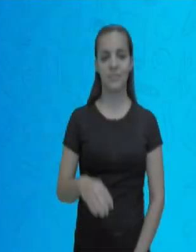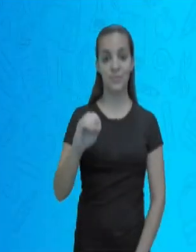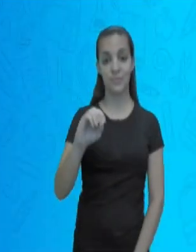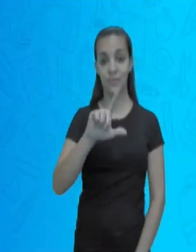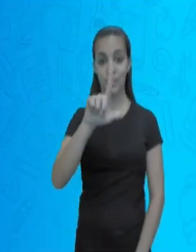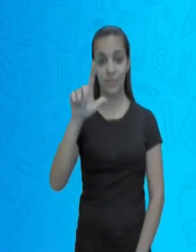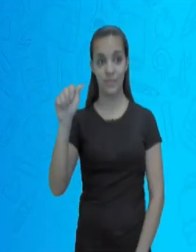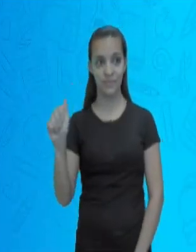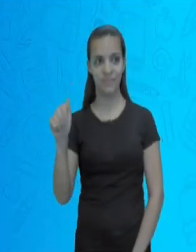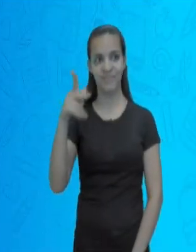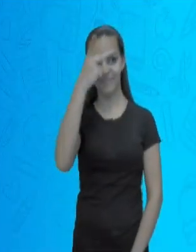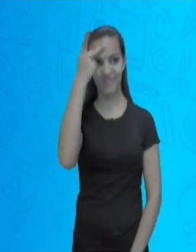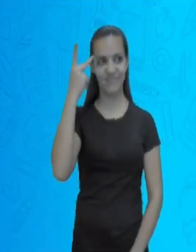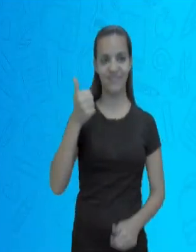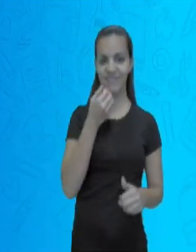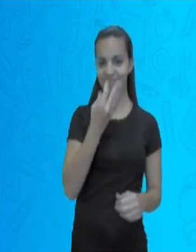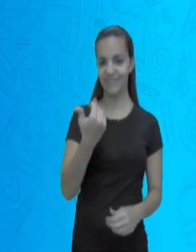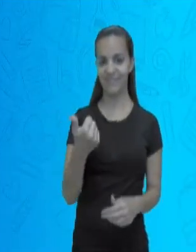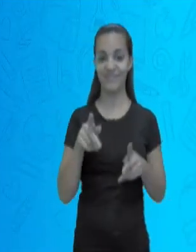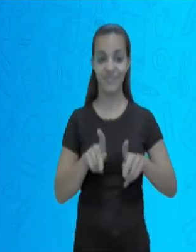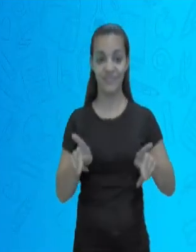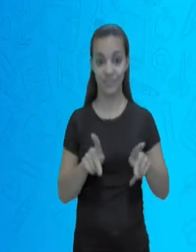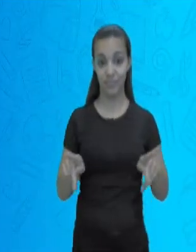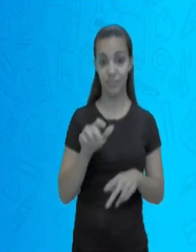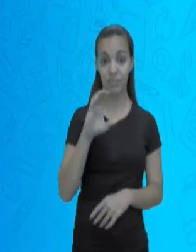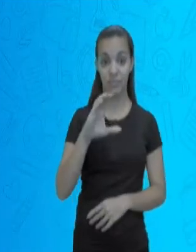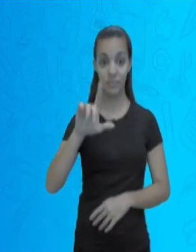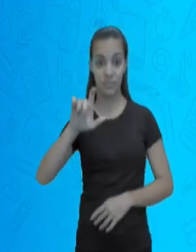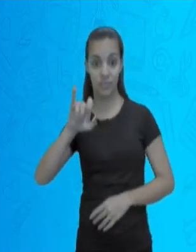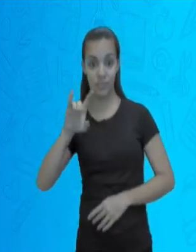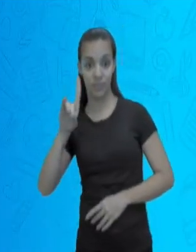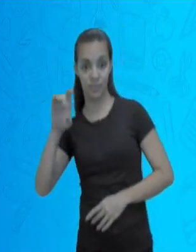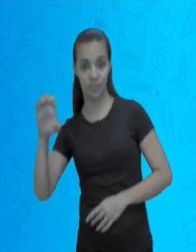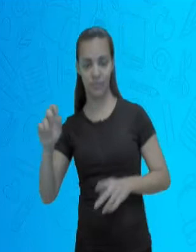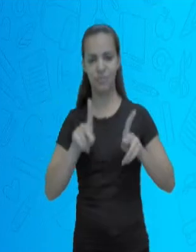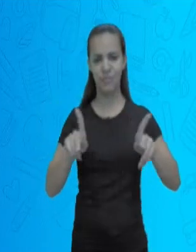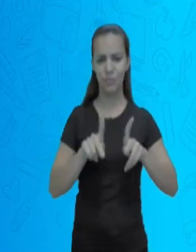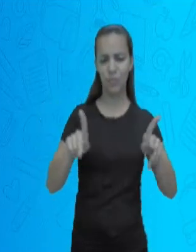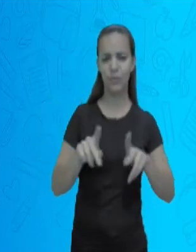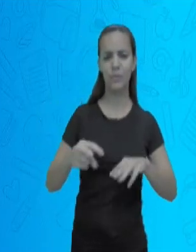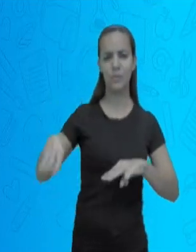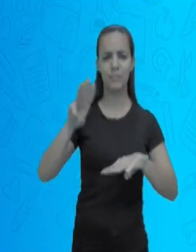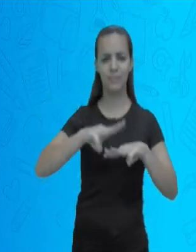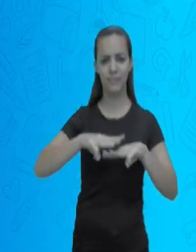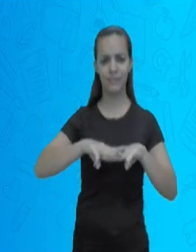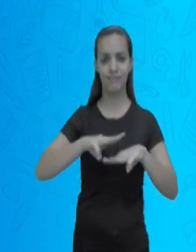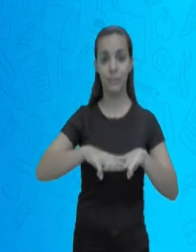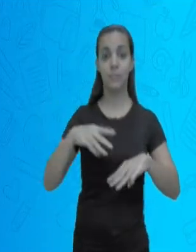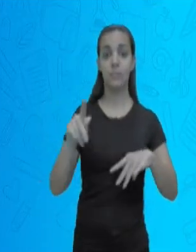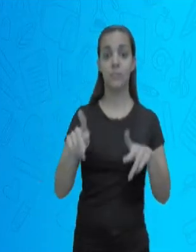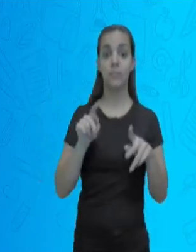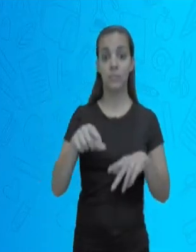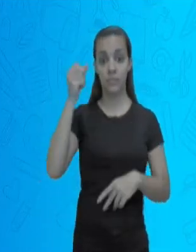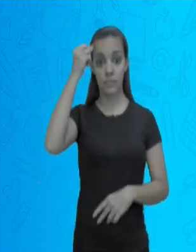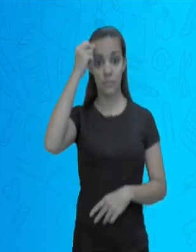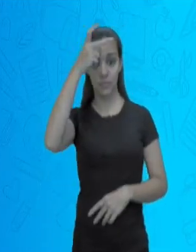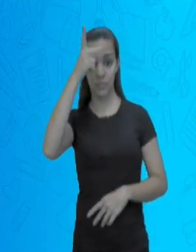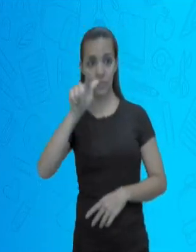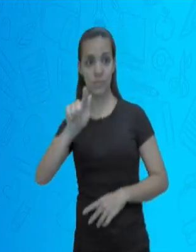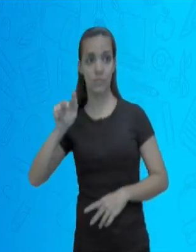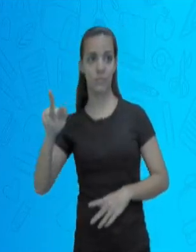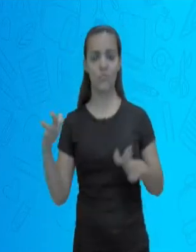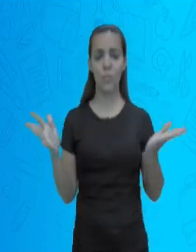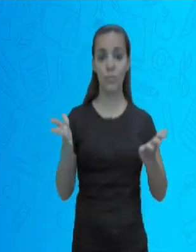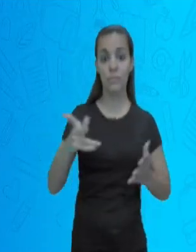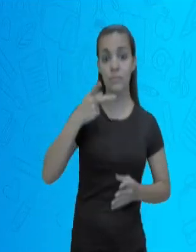Olá, pessoal. Eu sou a Cleide, professora de matemática na Rede Municipal de Governador Valadares. E hoje nós vamos falar